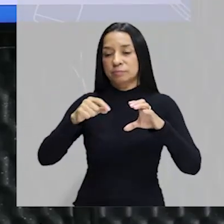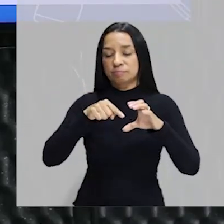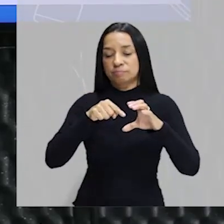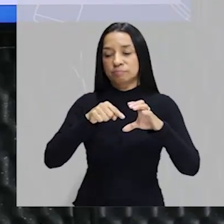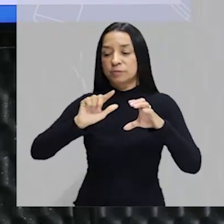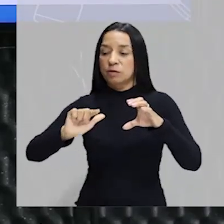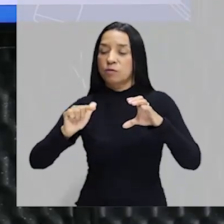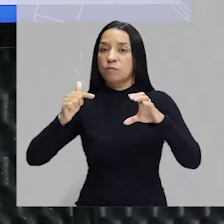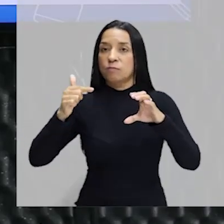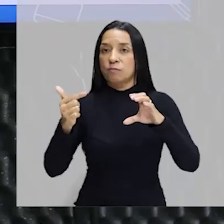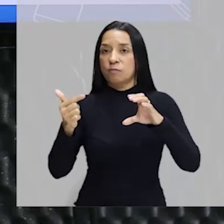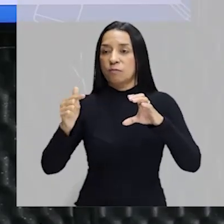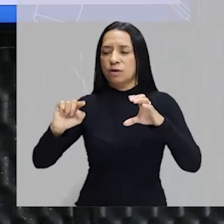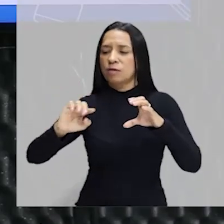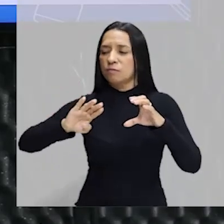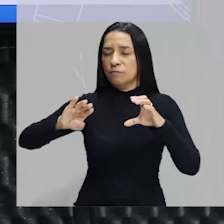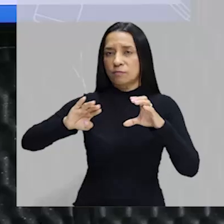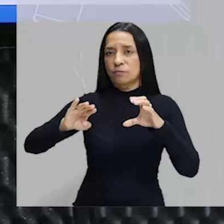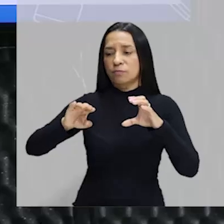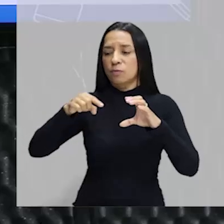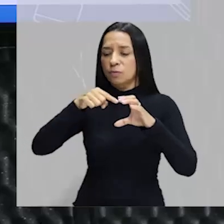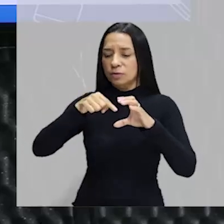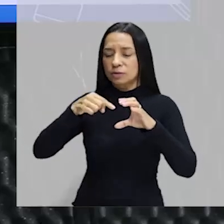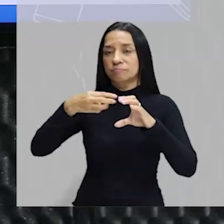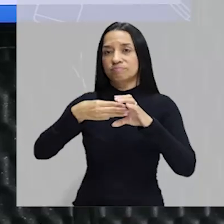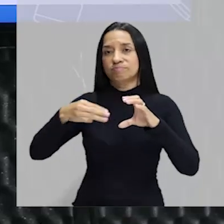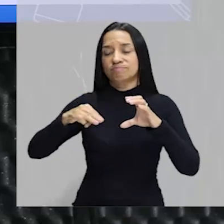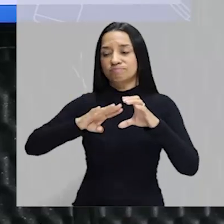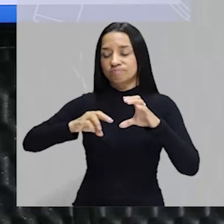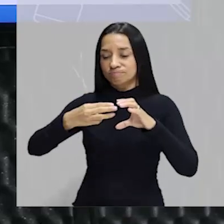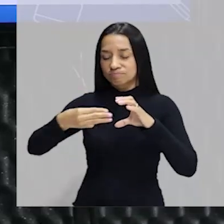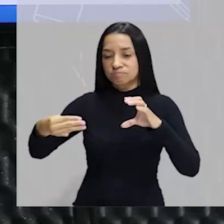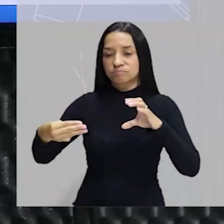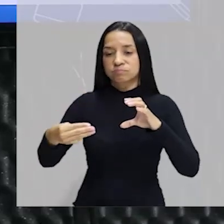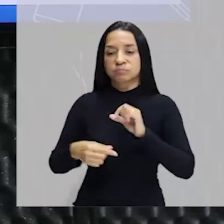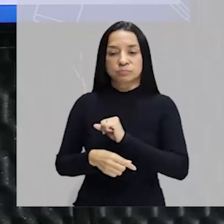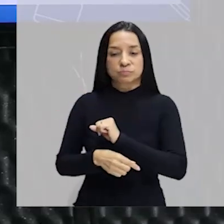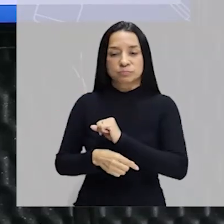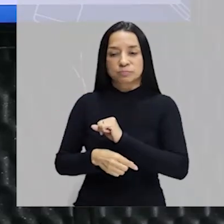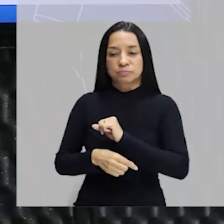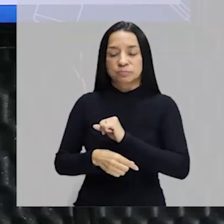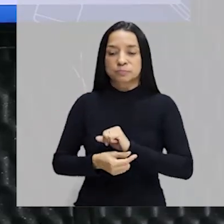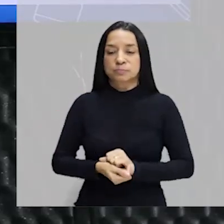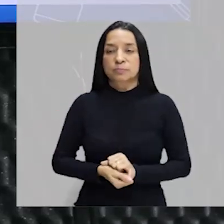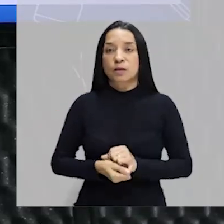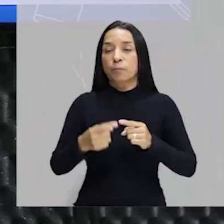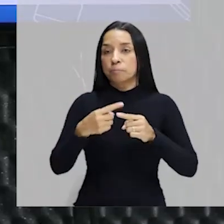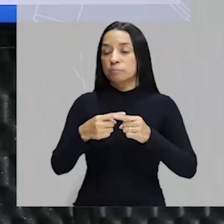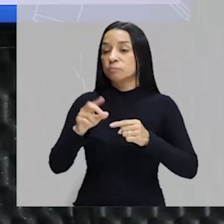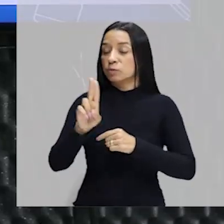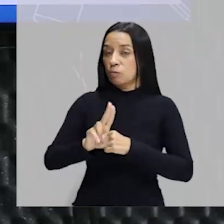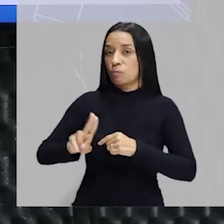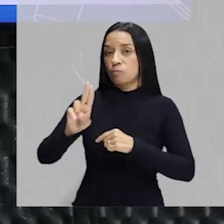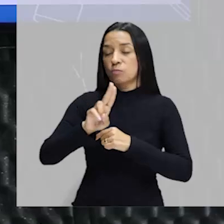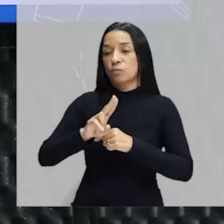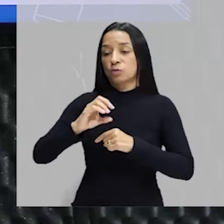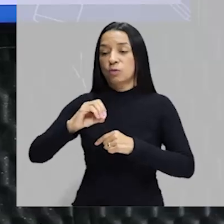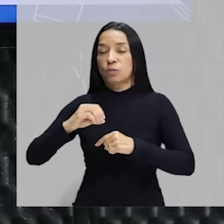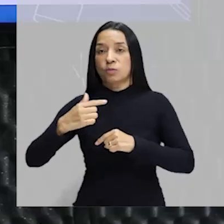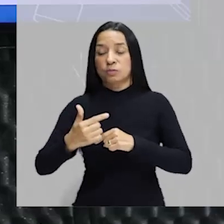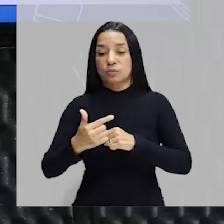extramitocondrial, anaeróbica, porque não utiliza o oxigênio, tá? Então, é uma